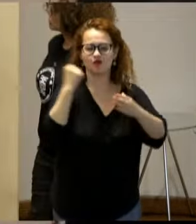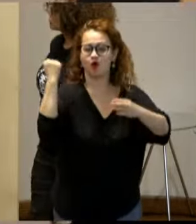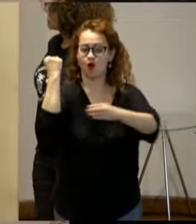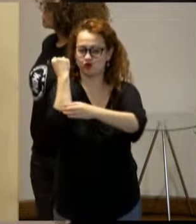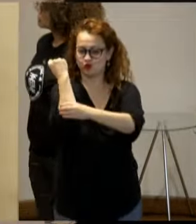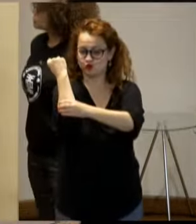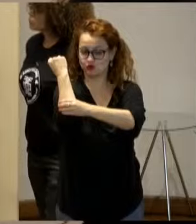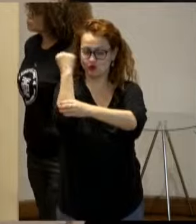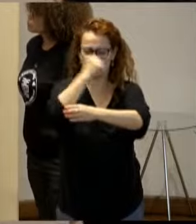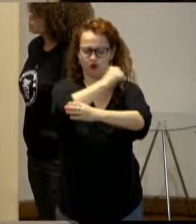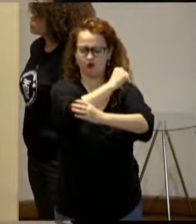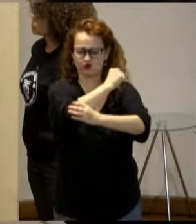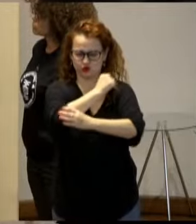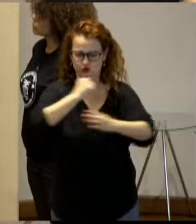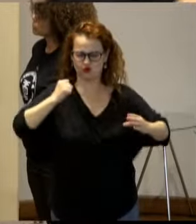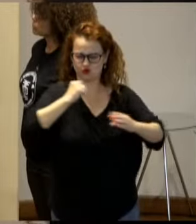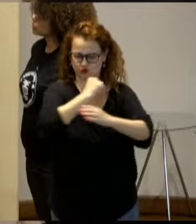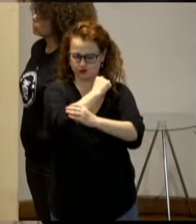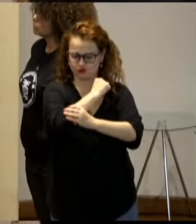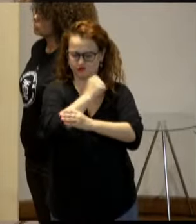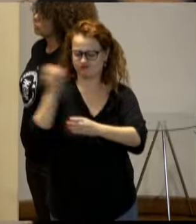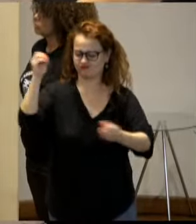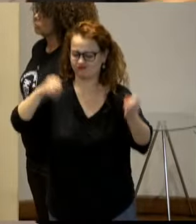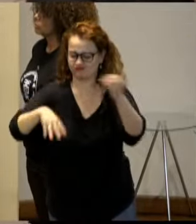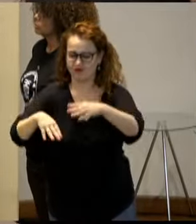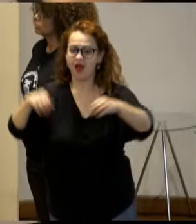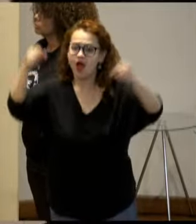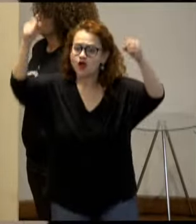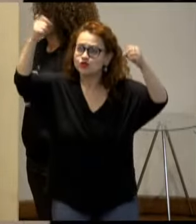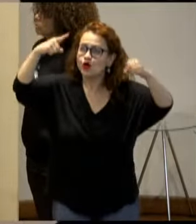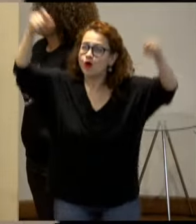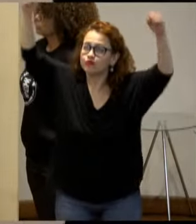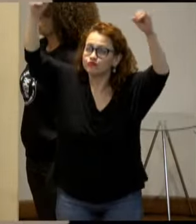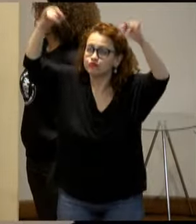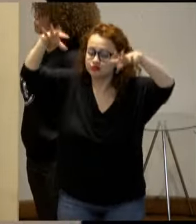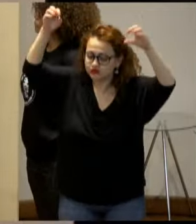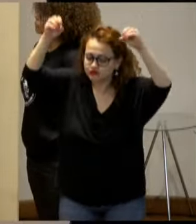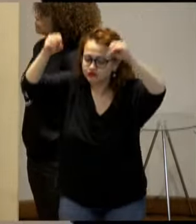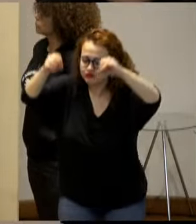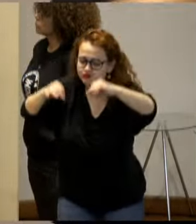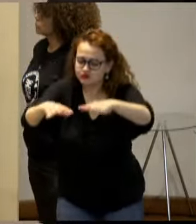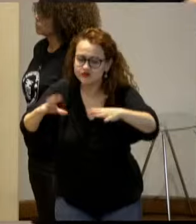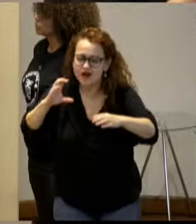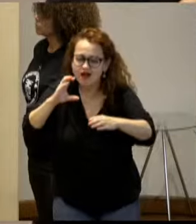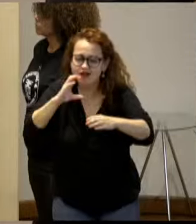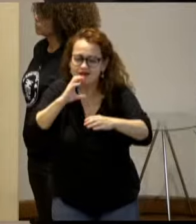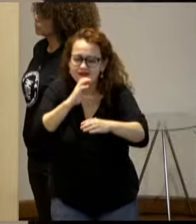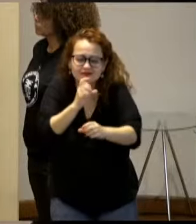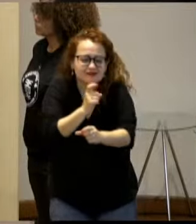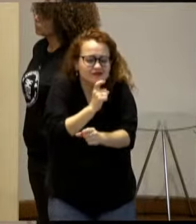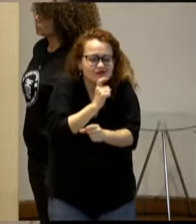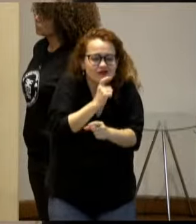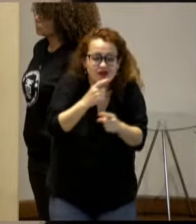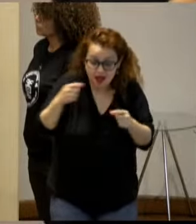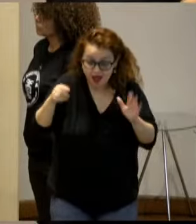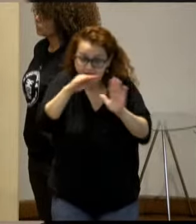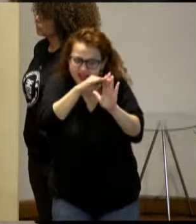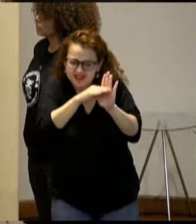Doure a carne no brilho do sol, mas aqueça no inverno. Para essa receita, é preciso